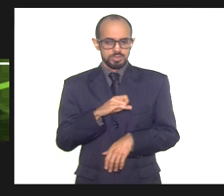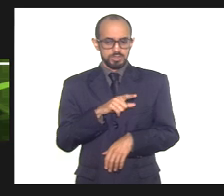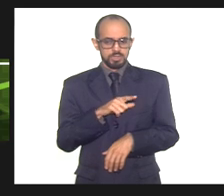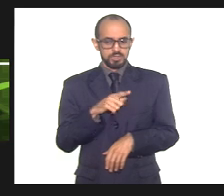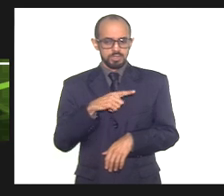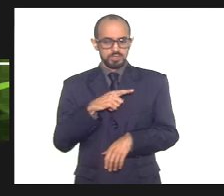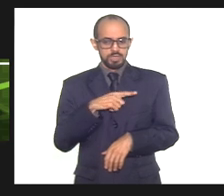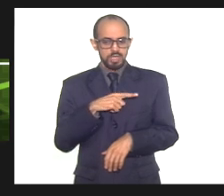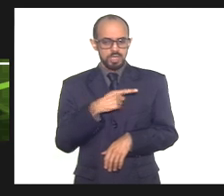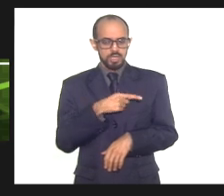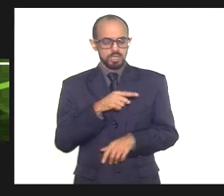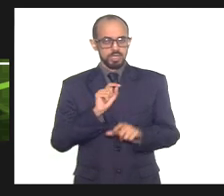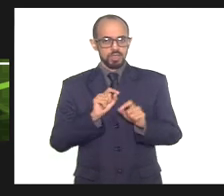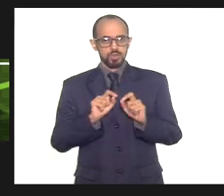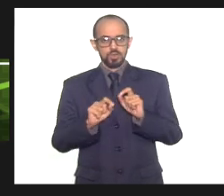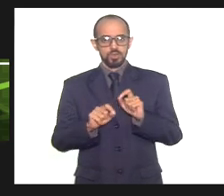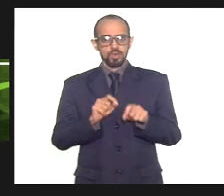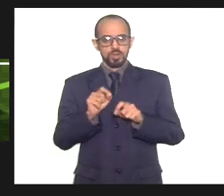se vai fazer